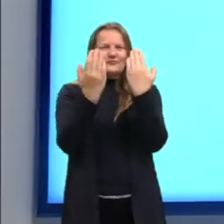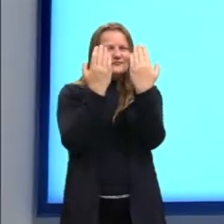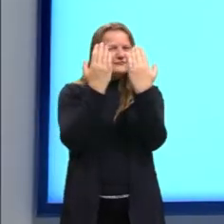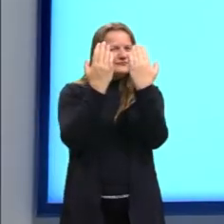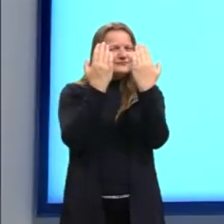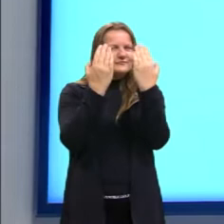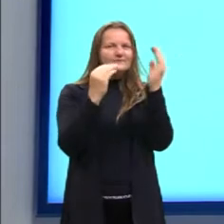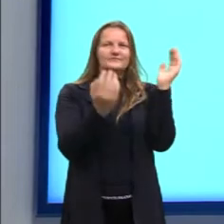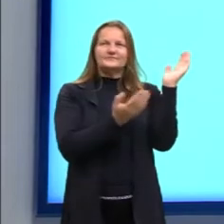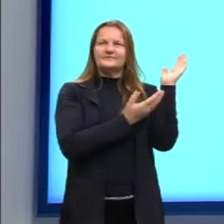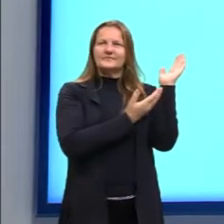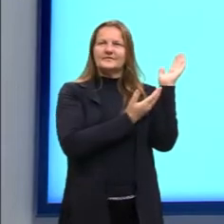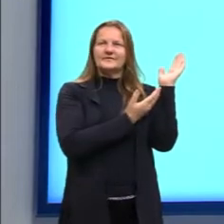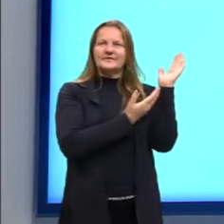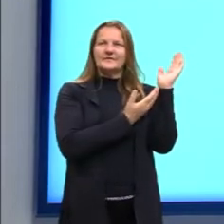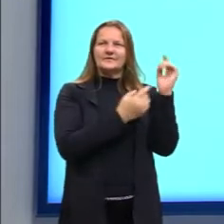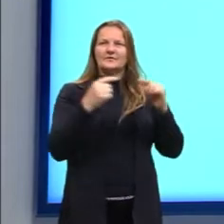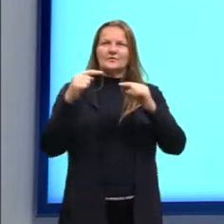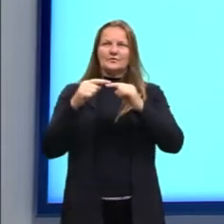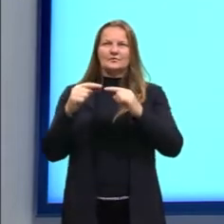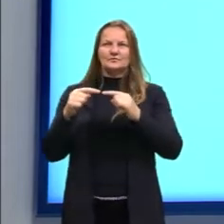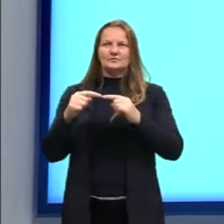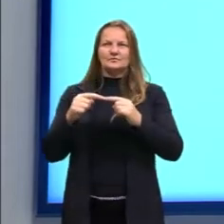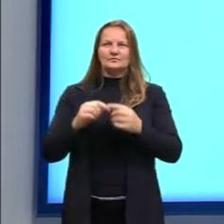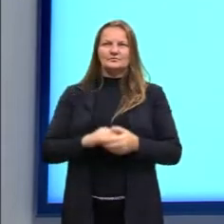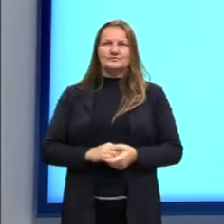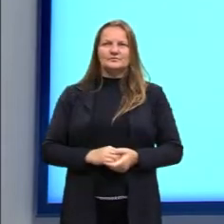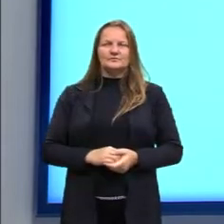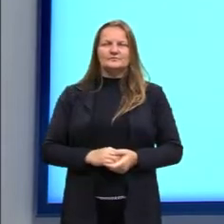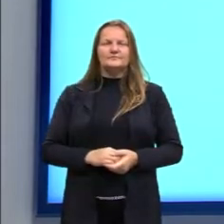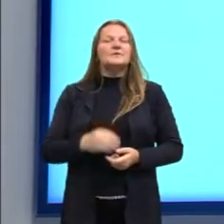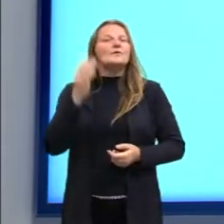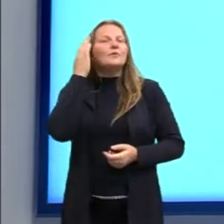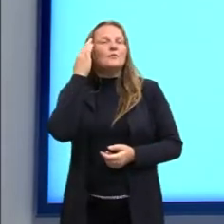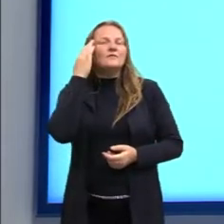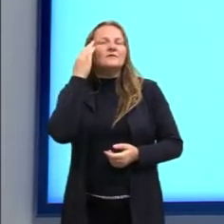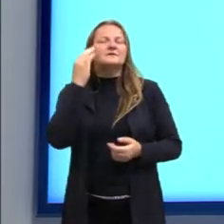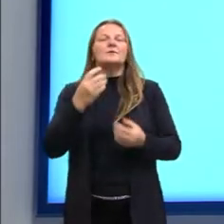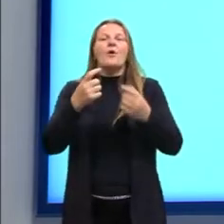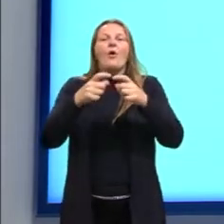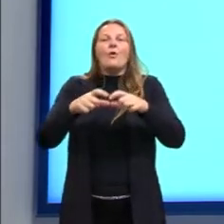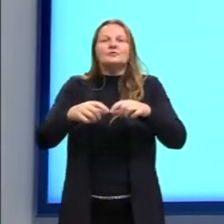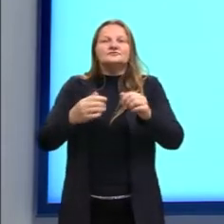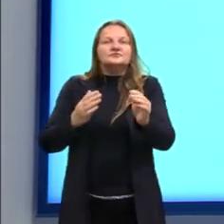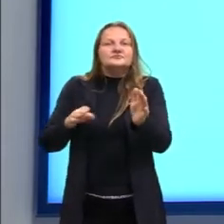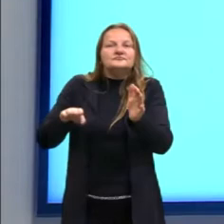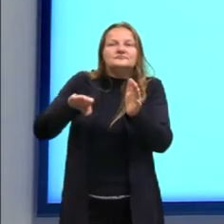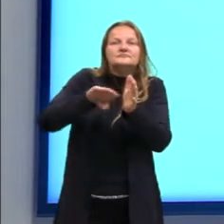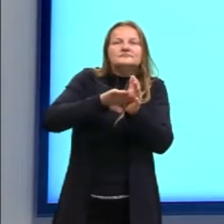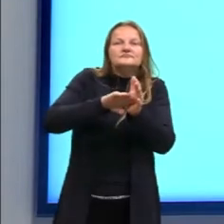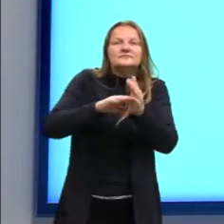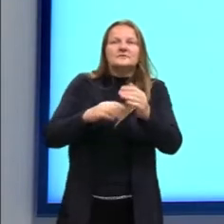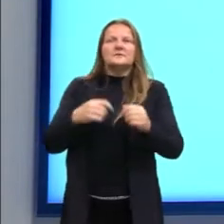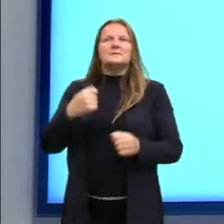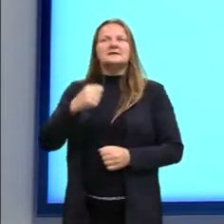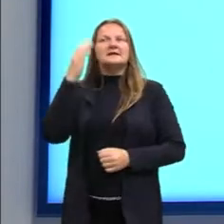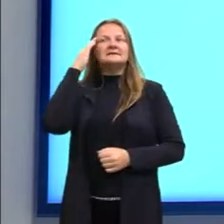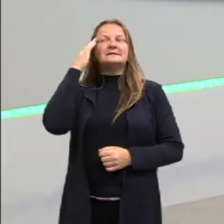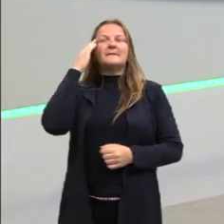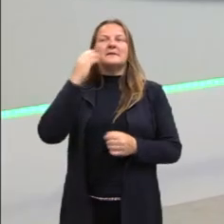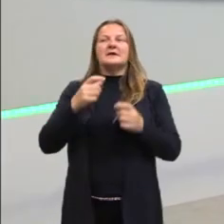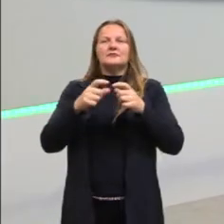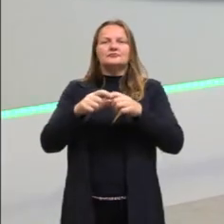nos objetivos de vocês, tá? Para a gente conseguir saber aonde a gente quer chegar, é preciso que a